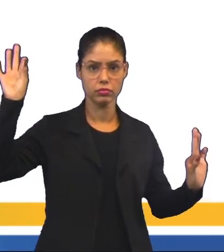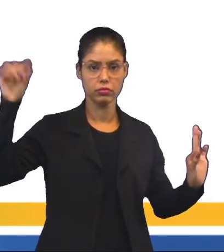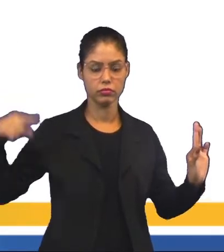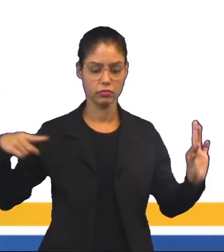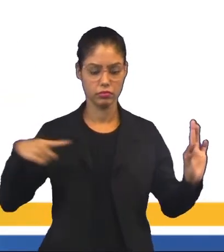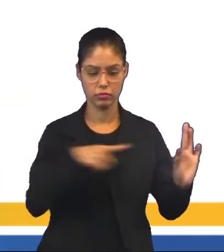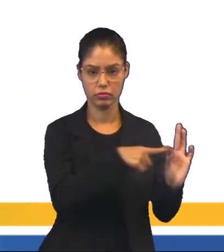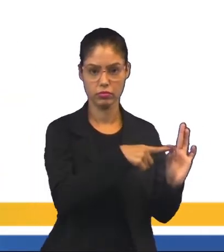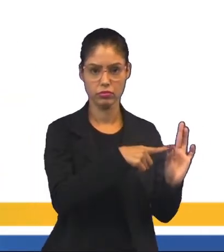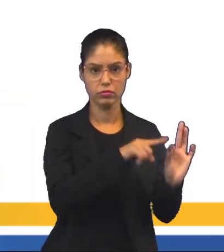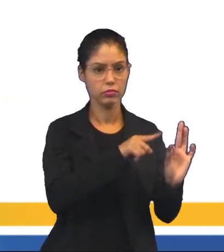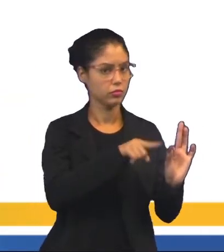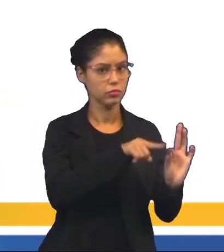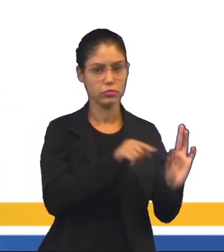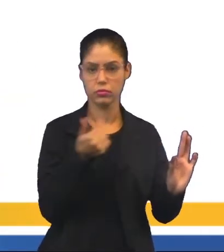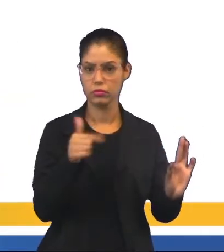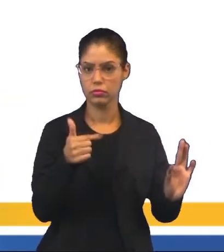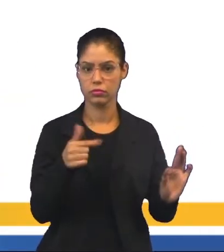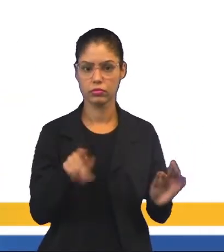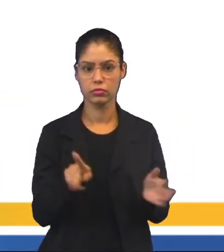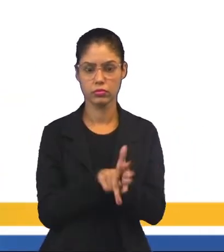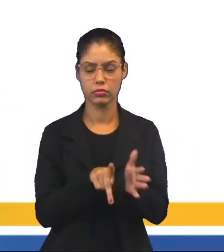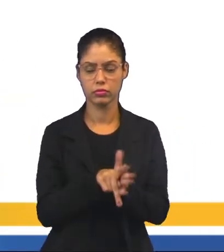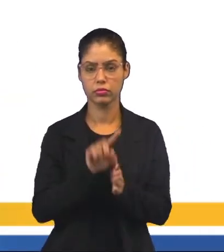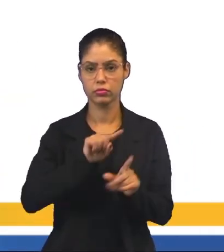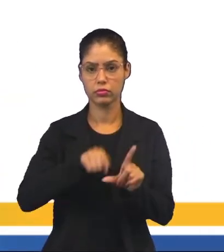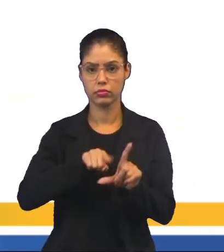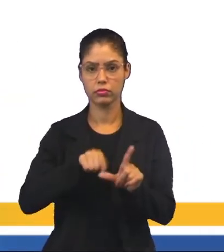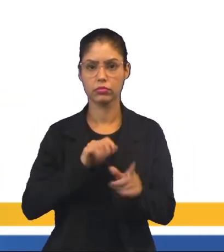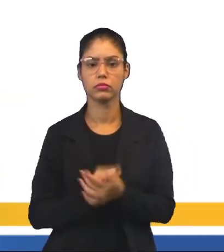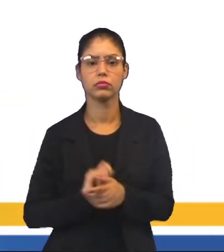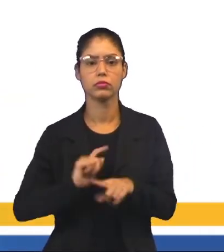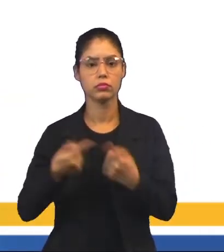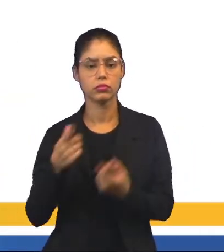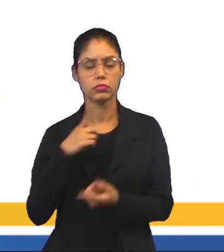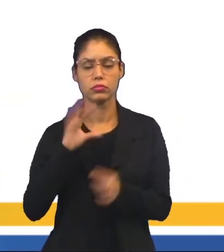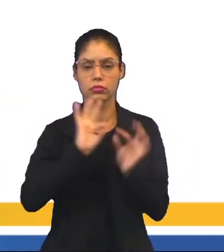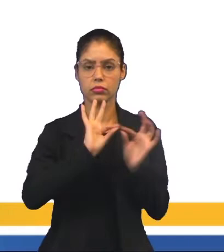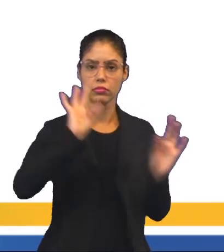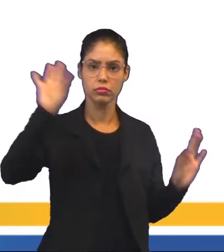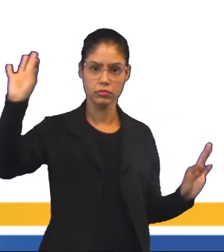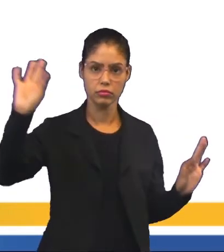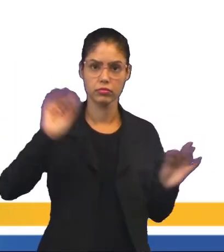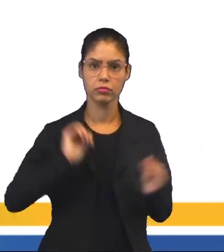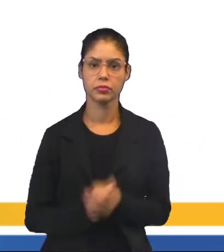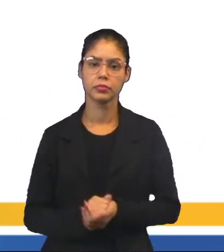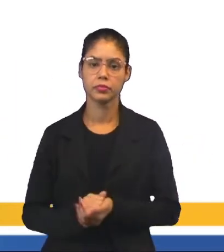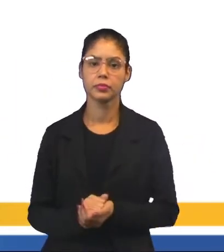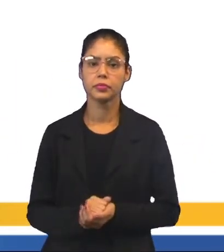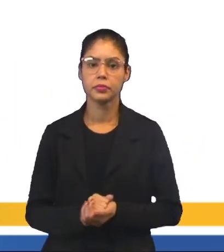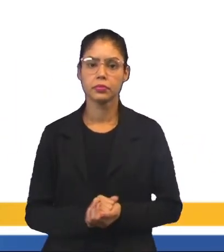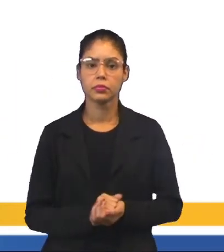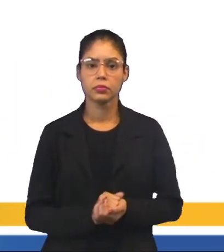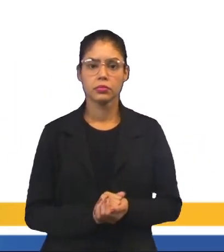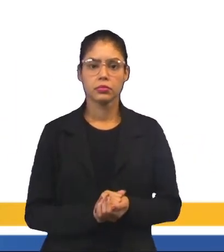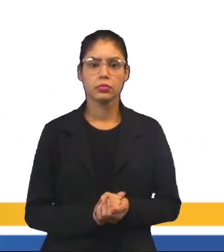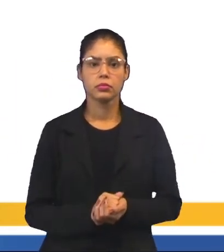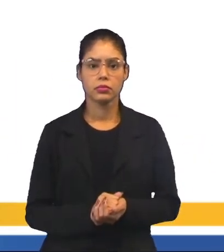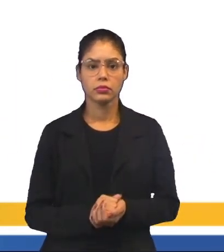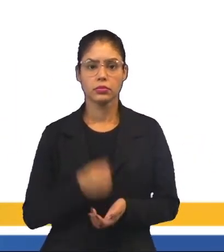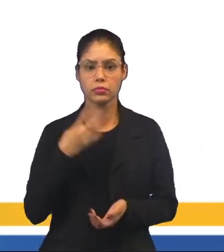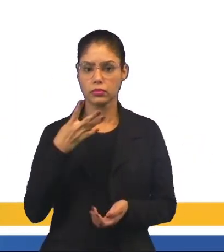principais. Só que ele não marca lá a posição do ângulo. Mas eu tenho uma reta, no mínimo aí,